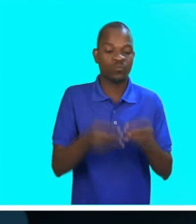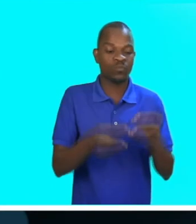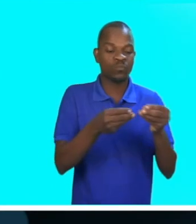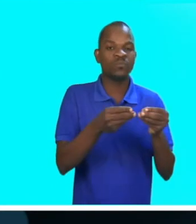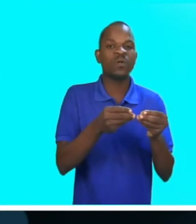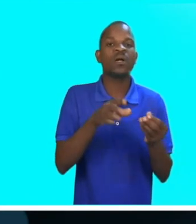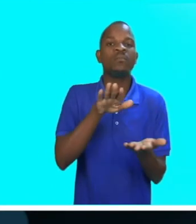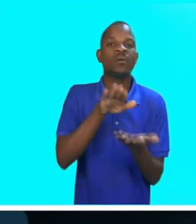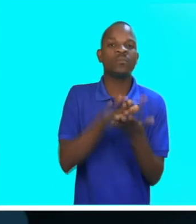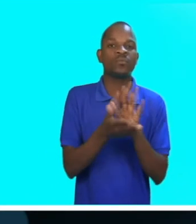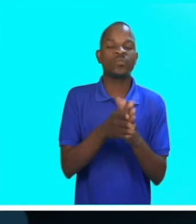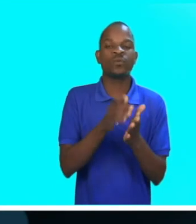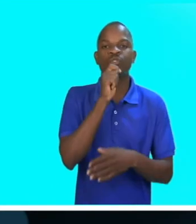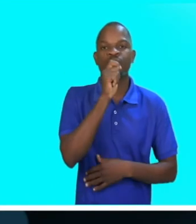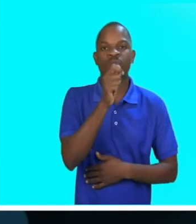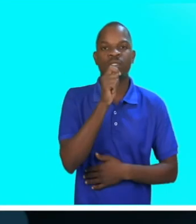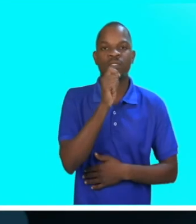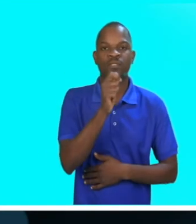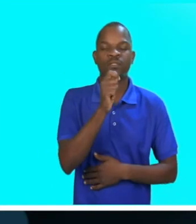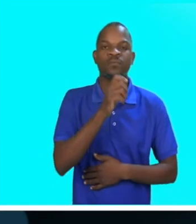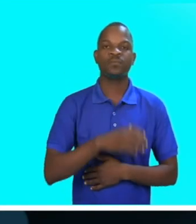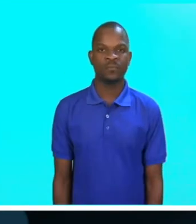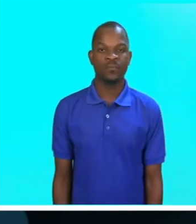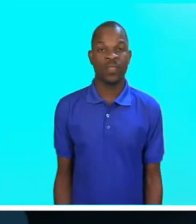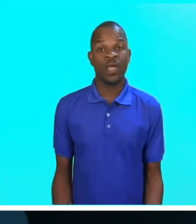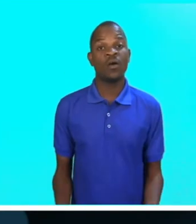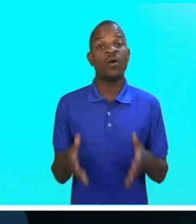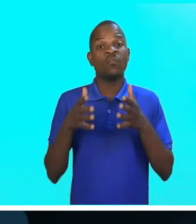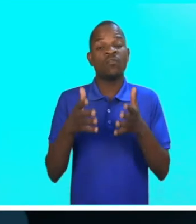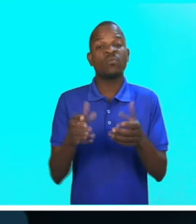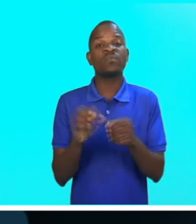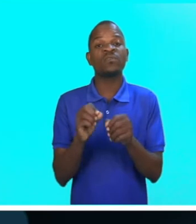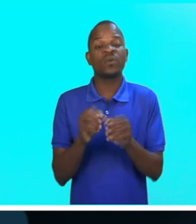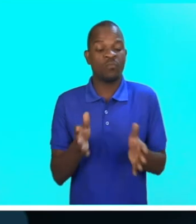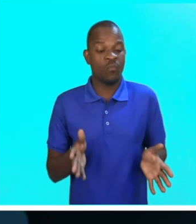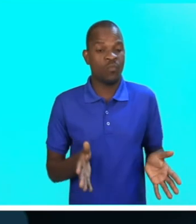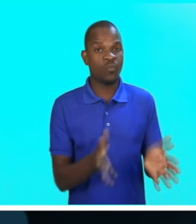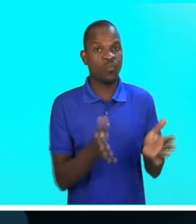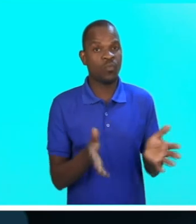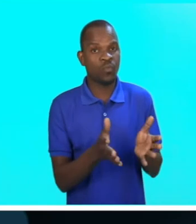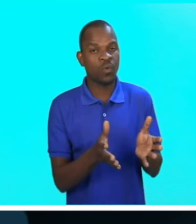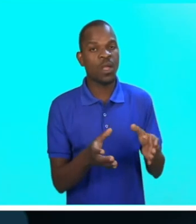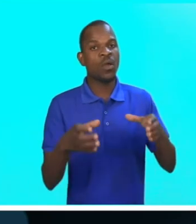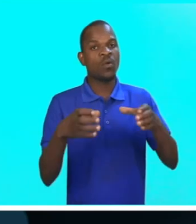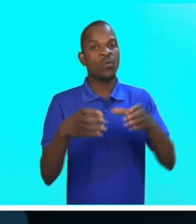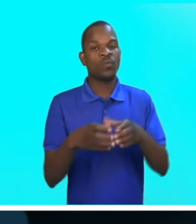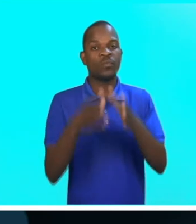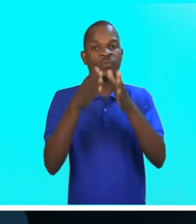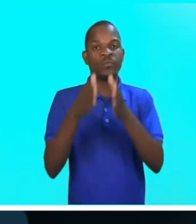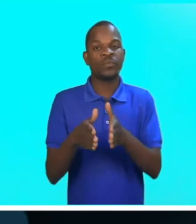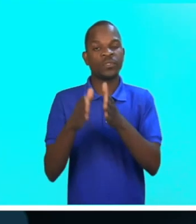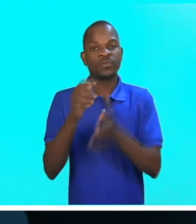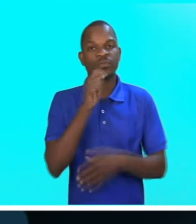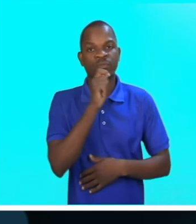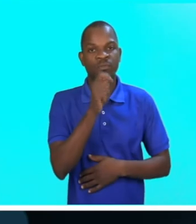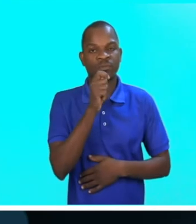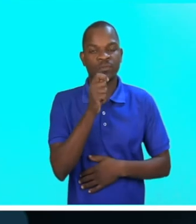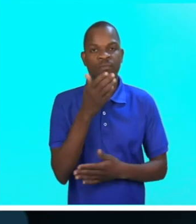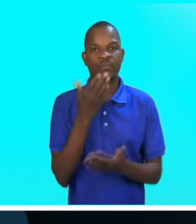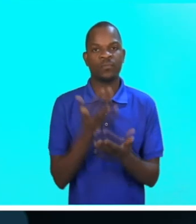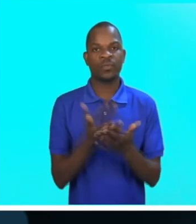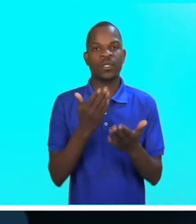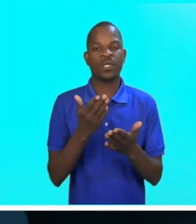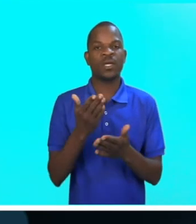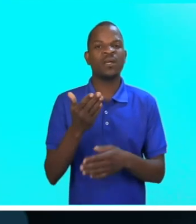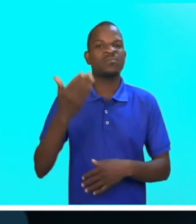para a produção jornalística. Isso era uma forma de motivar a classe jornalística, porque